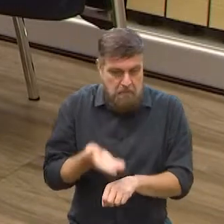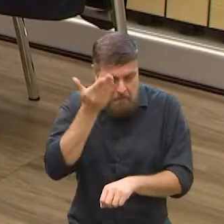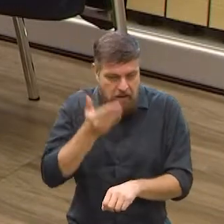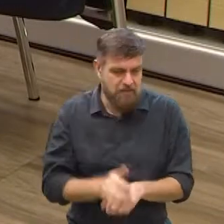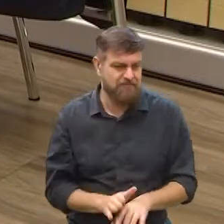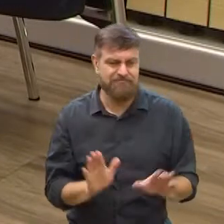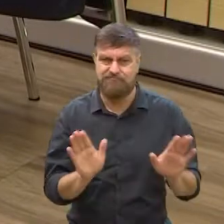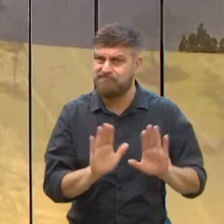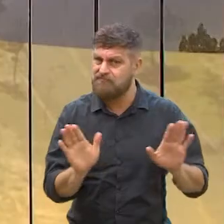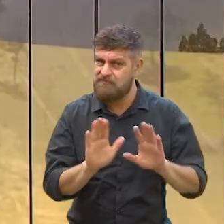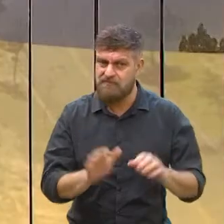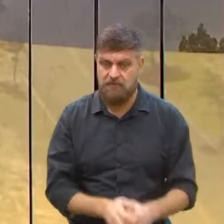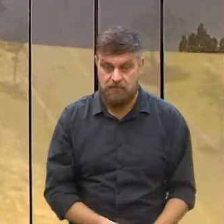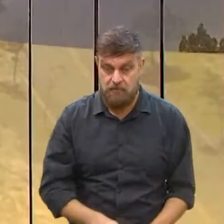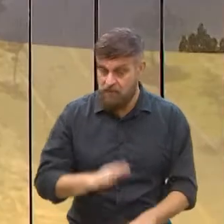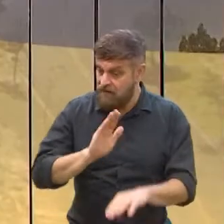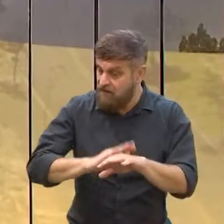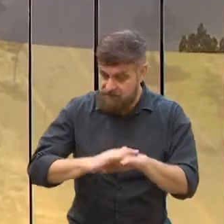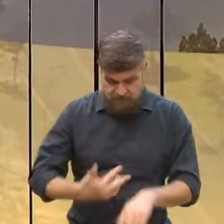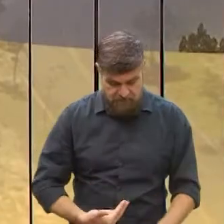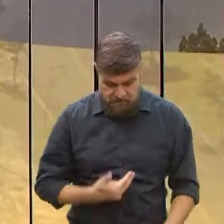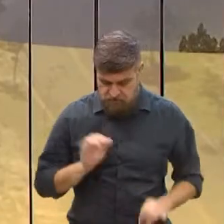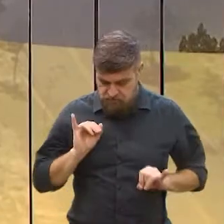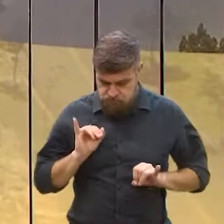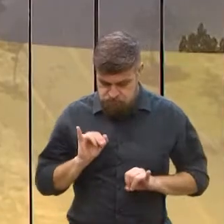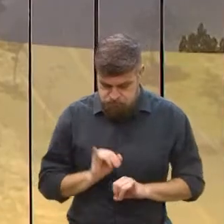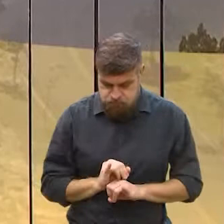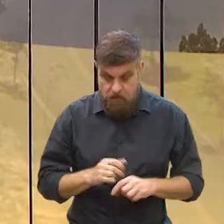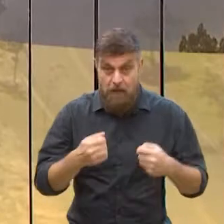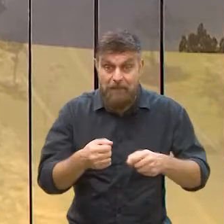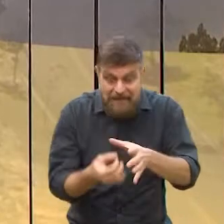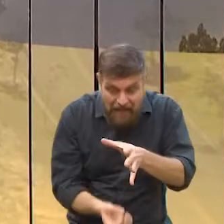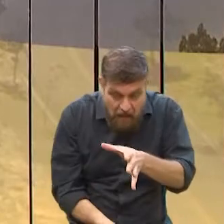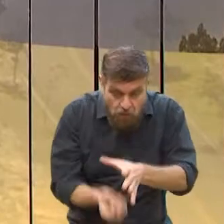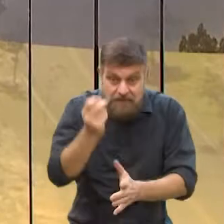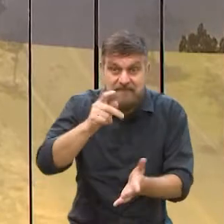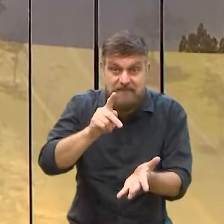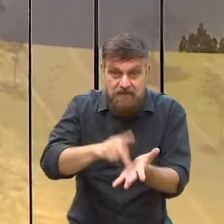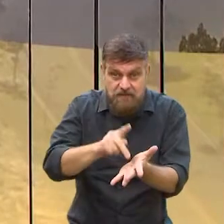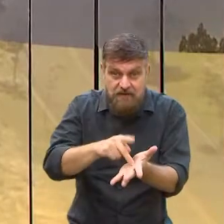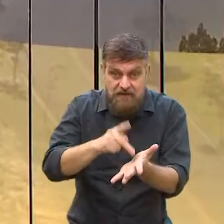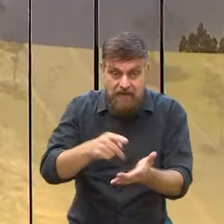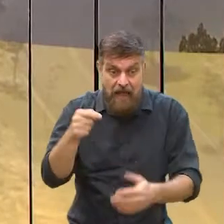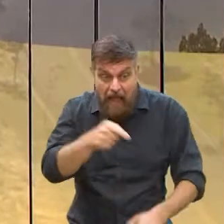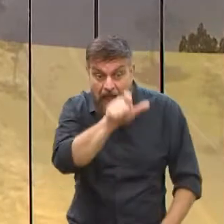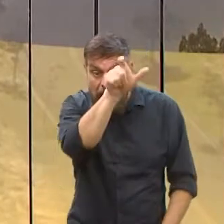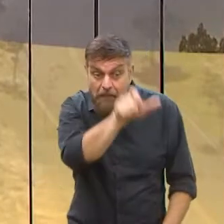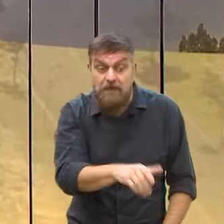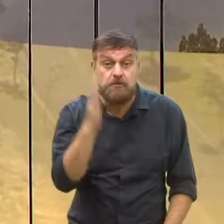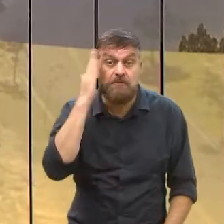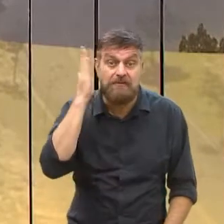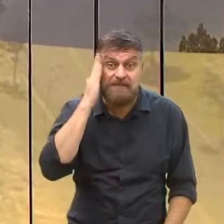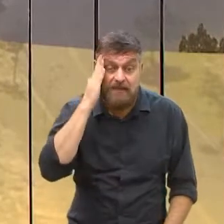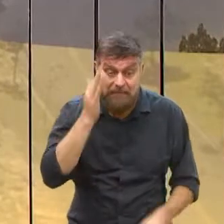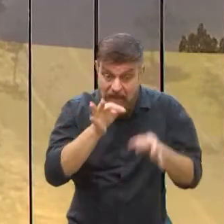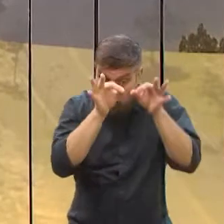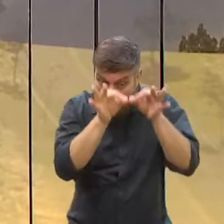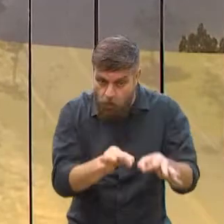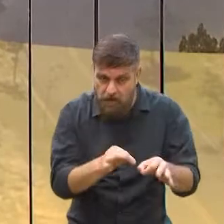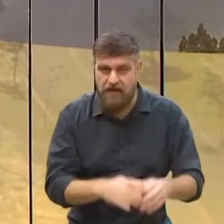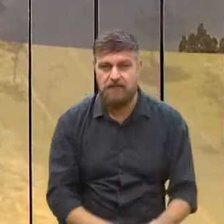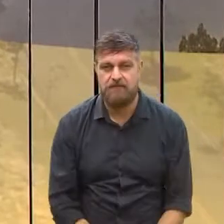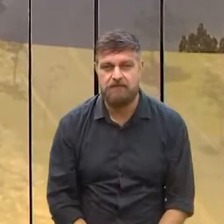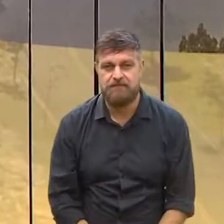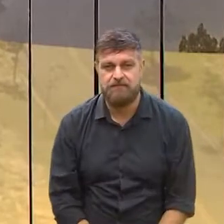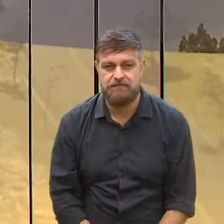mais aquilo. Então, os resultados após cirurgia, eles têm que ser bem claros também. Por isso, a indicação muito precisa. Ela é